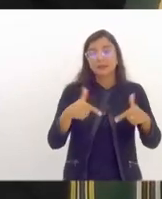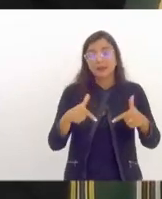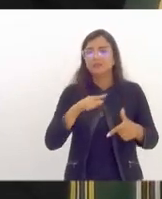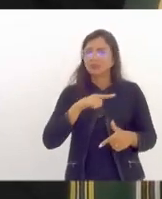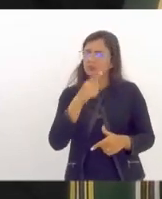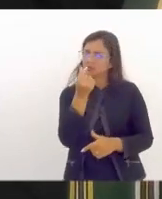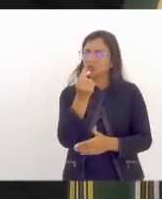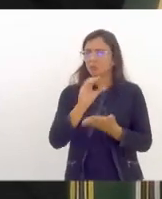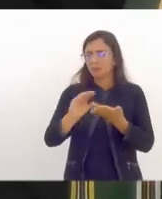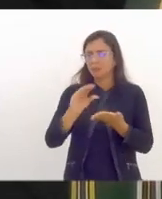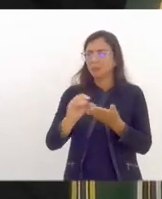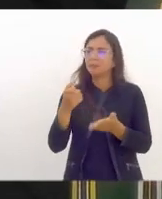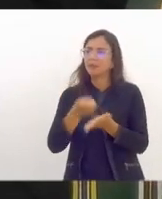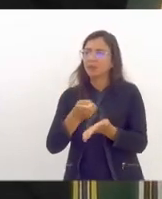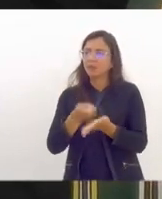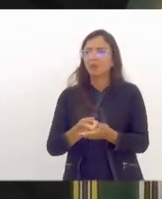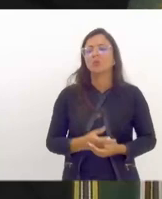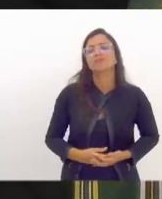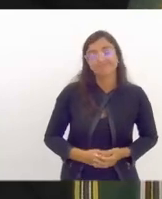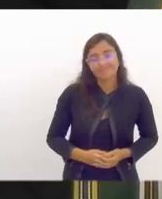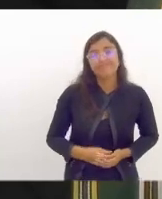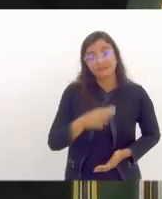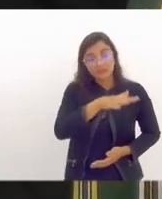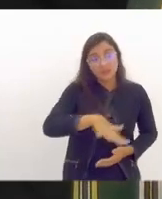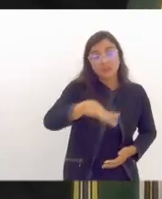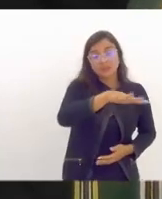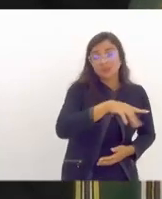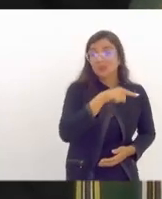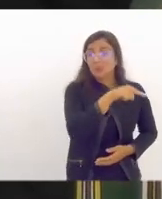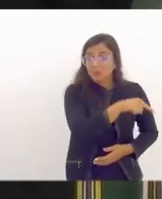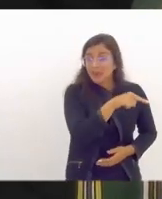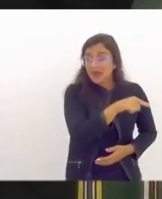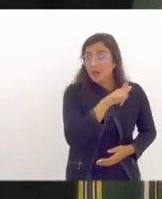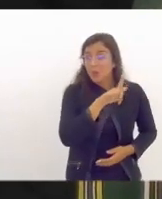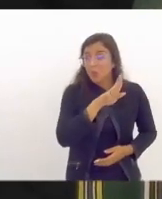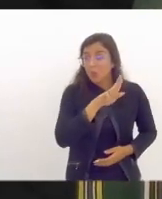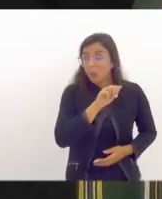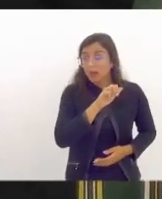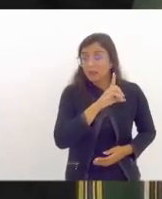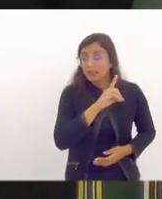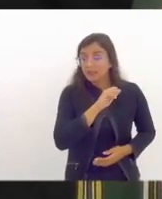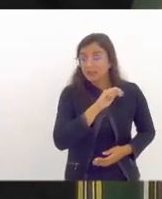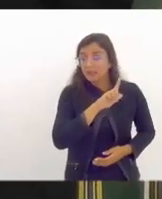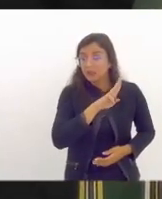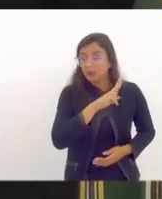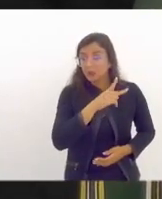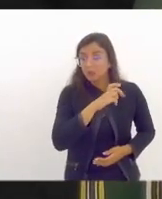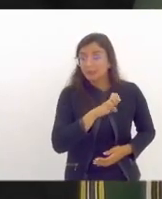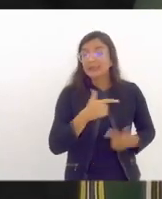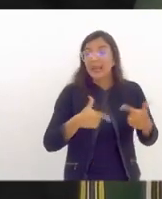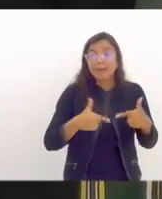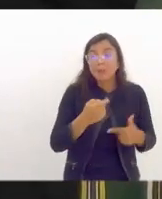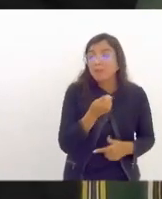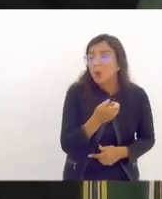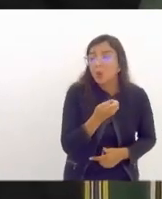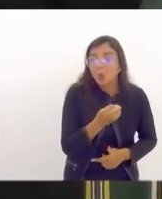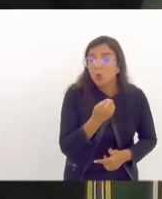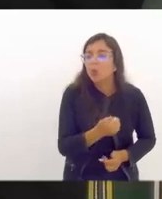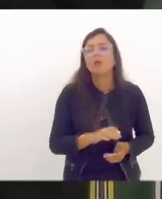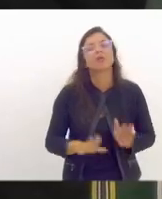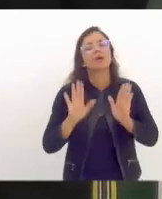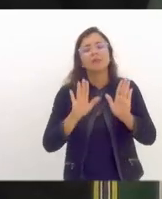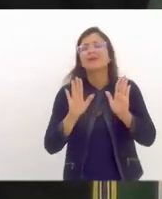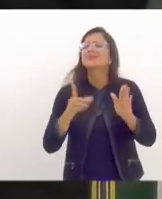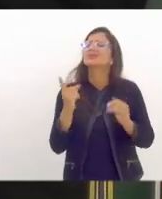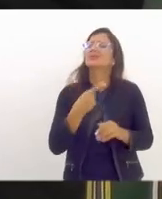justa justamente numa região onde a mão de obra é a mais baixa do mercado precisamos de injeção